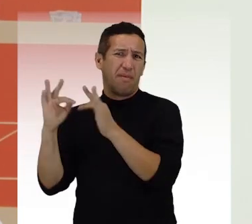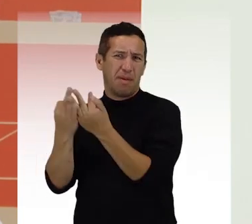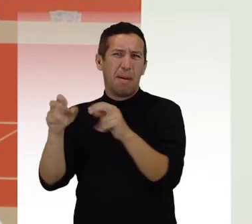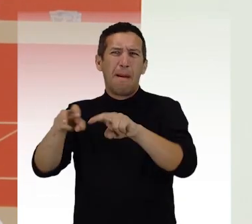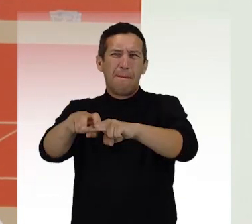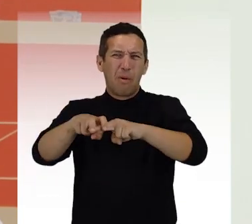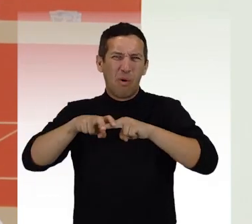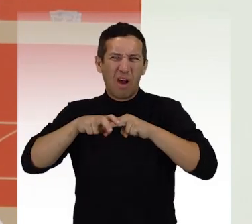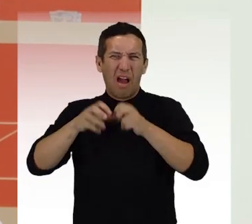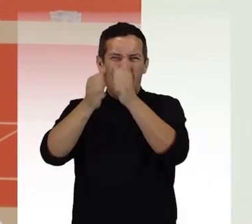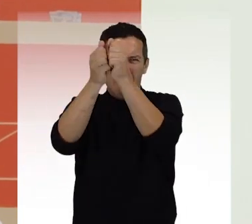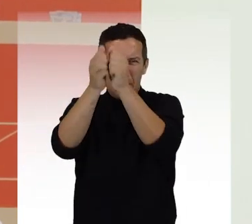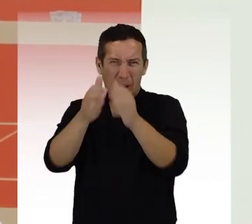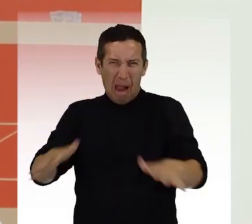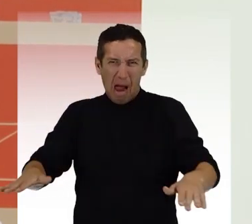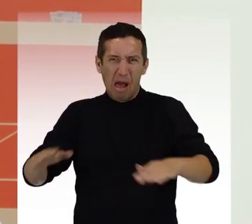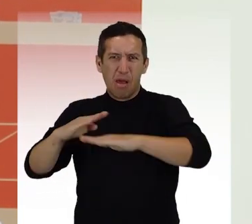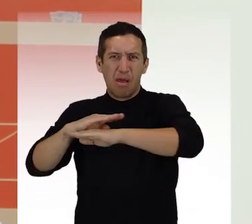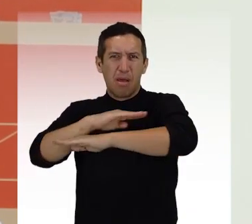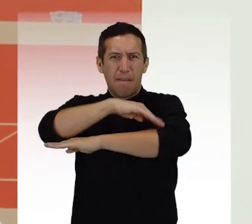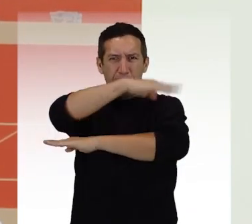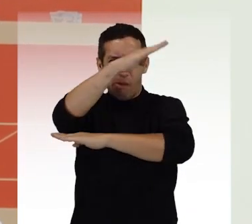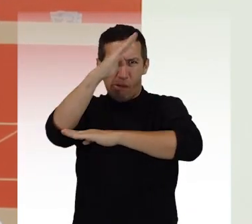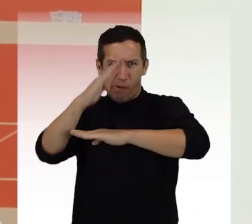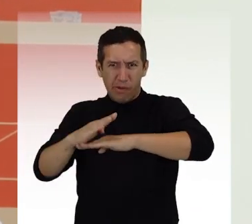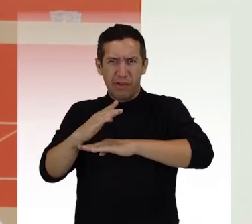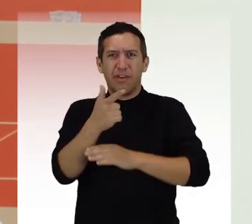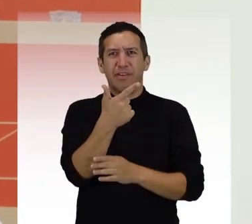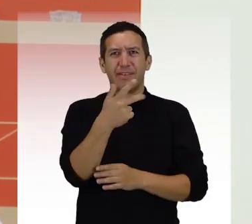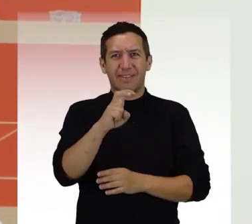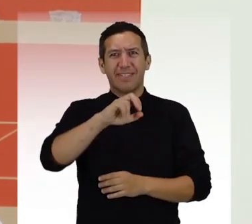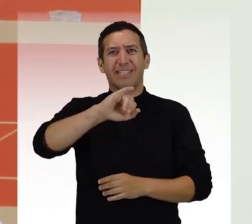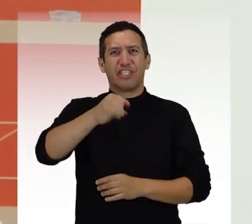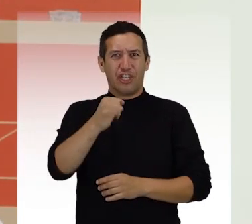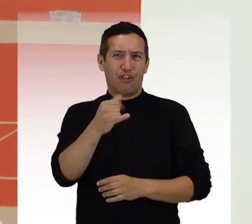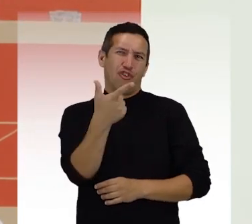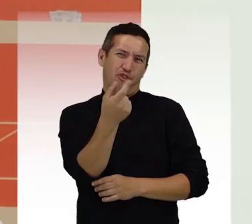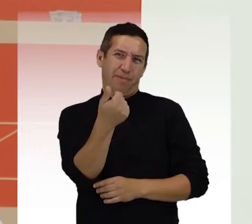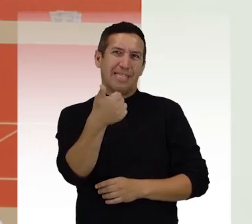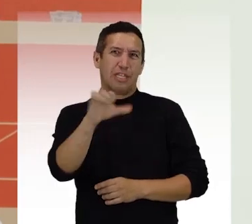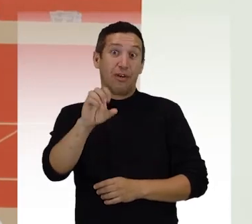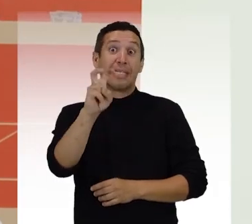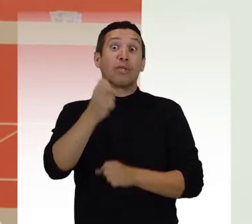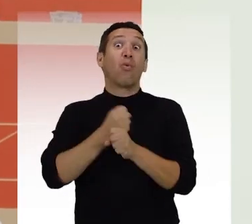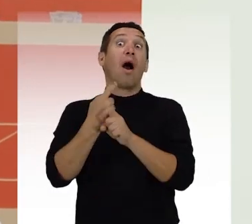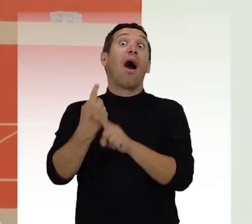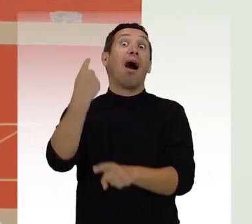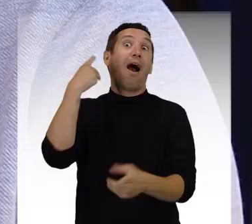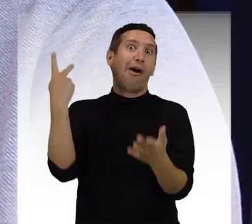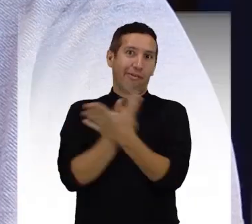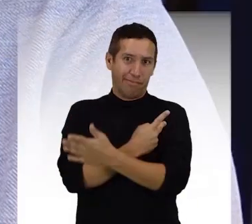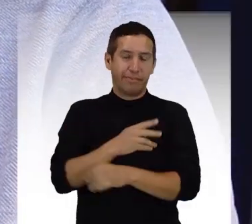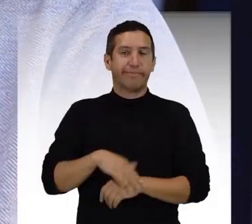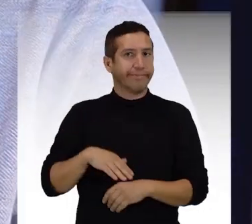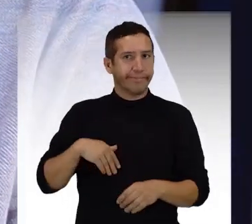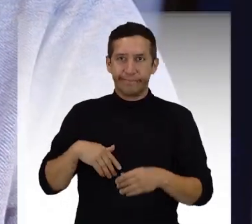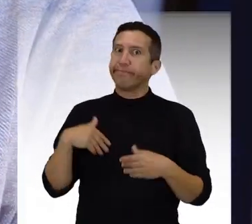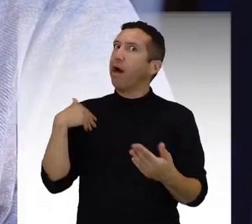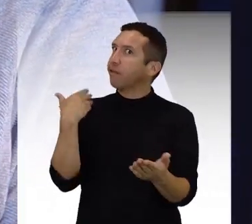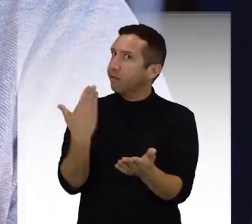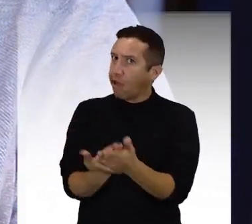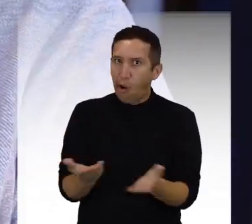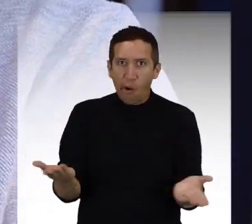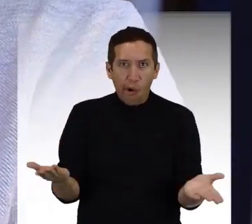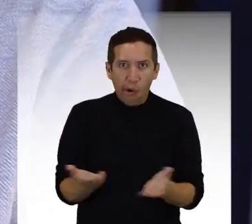afetados pelo desastre ambiental de Brumadinho em 25 de janeiro de 2019, 5 anos atrás. Daquele dia para cá,